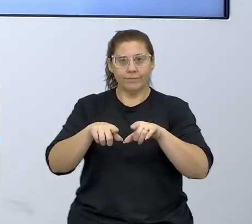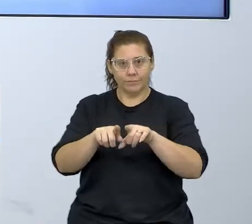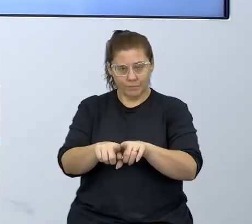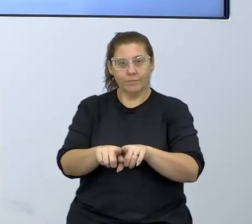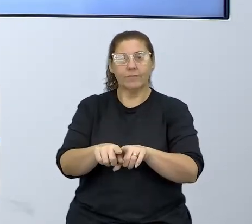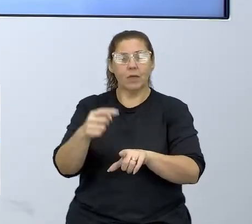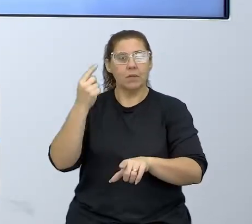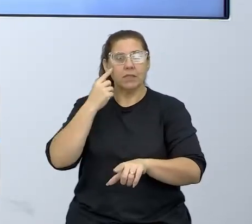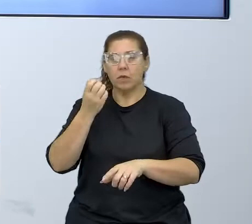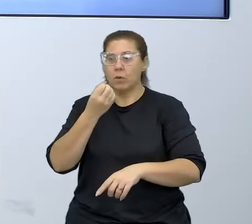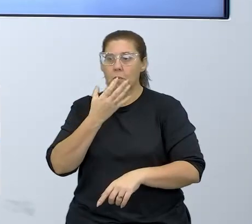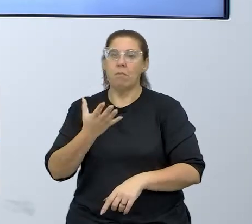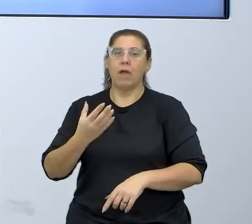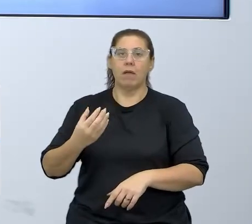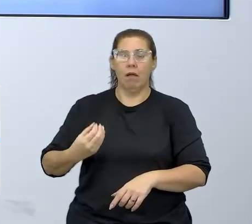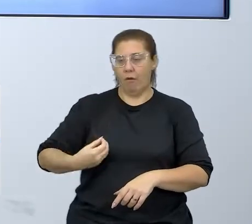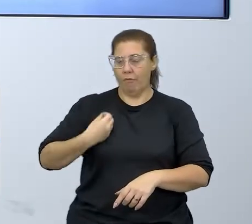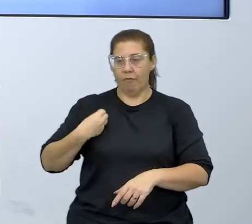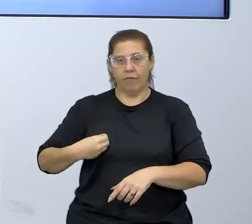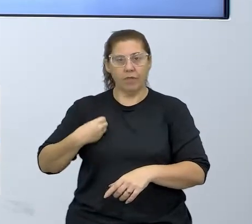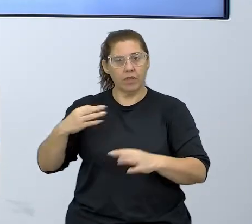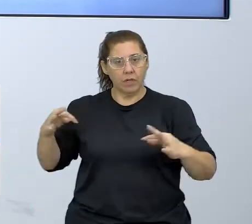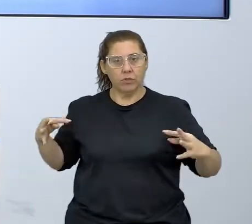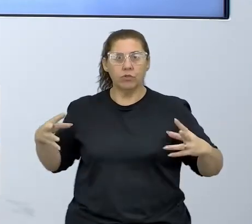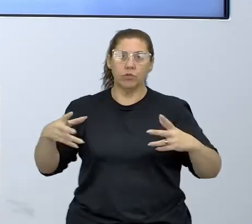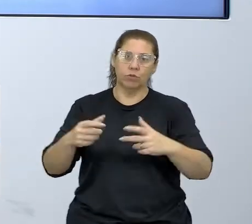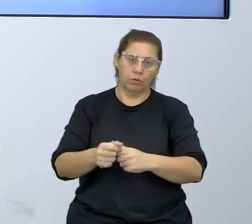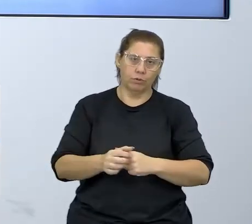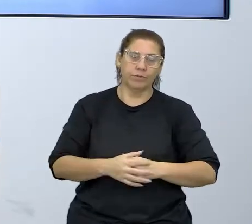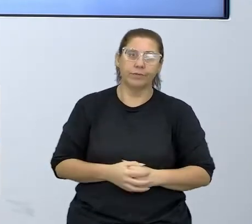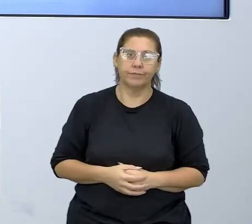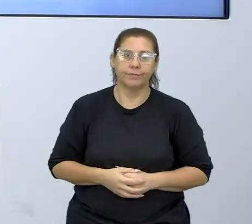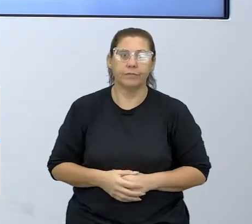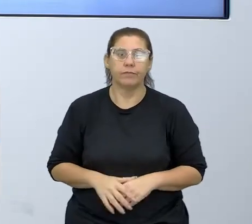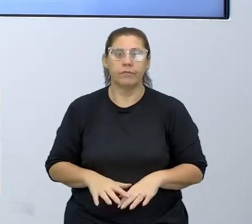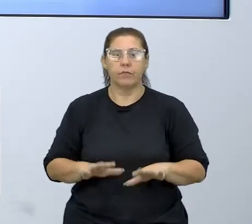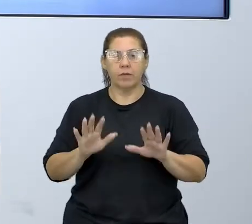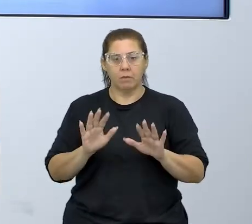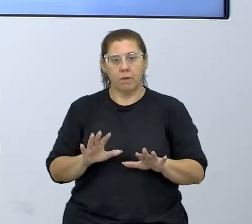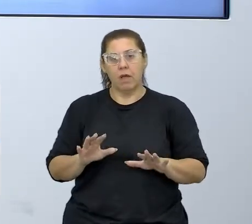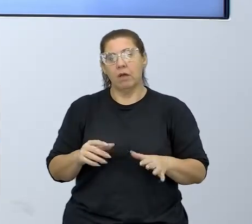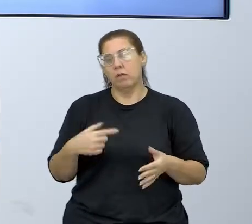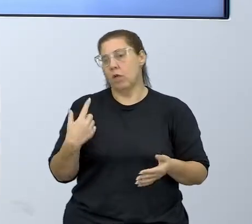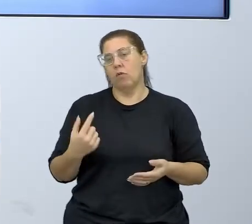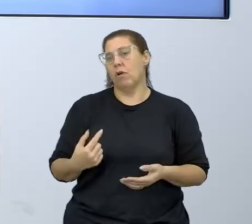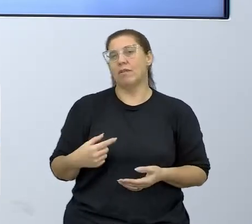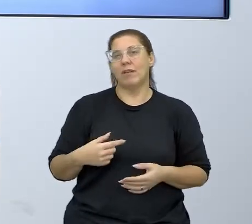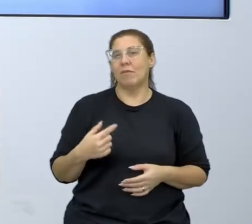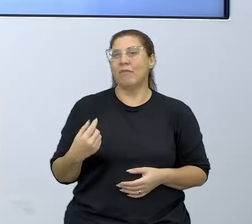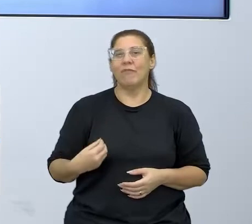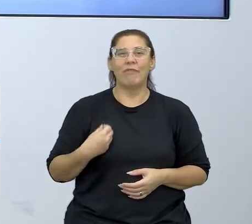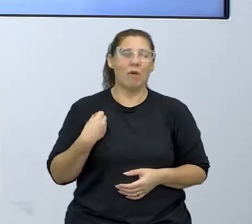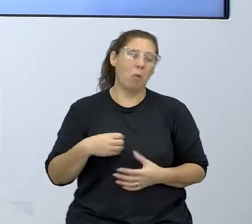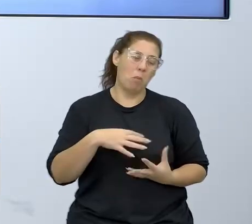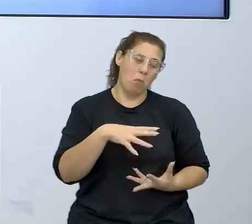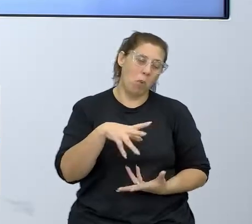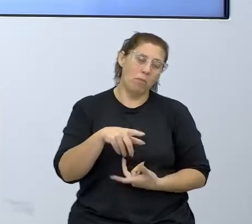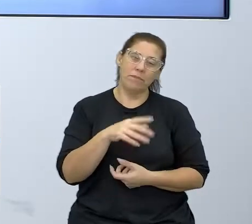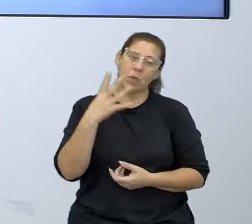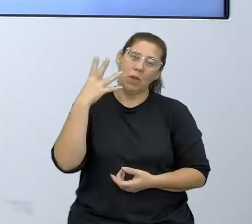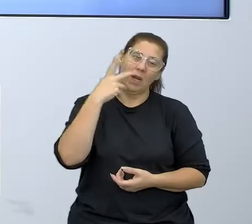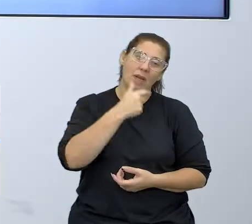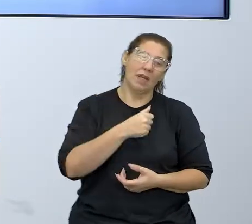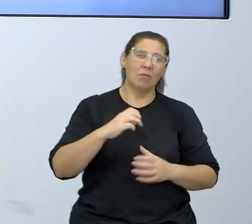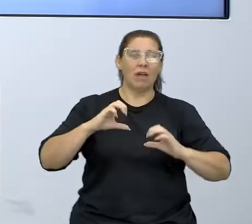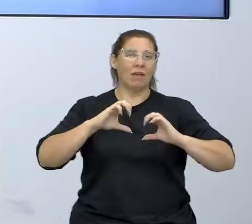bem-estar coletivo. Dentro, obviamente, das suas proporções, tá? Não quer dizer que a gente vivia num mundo lindo, todo mundo se amava e fazia tudo pelos